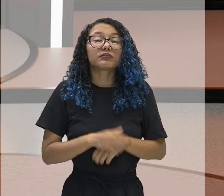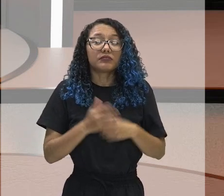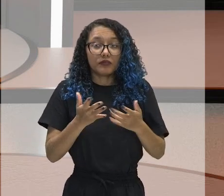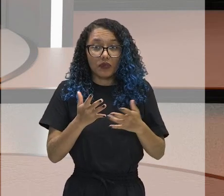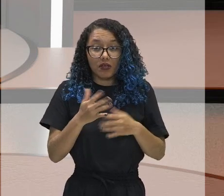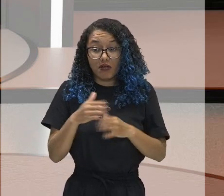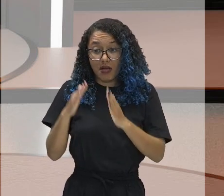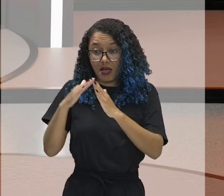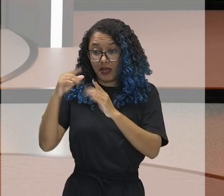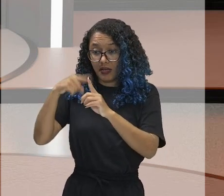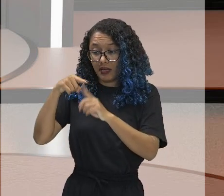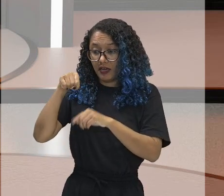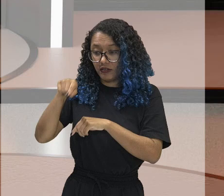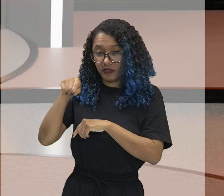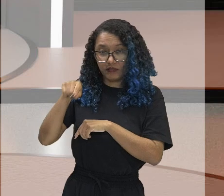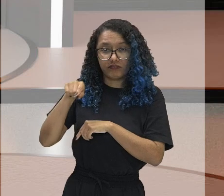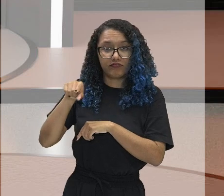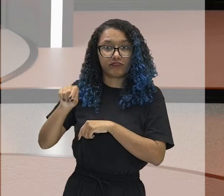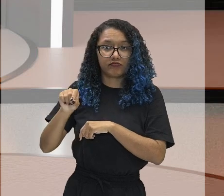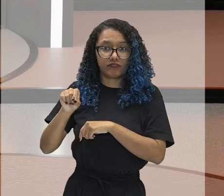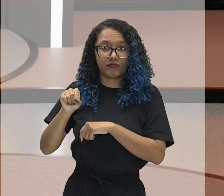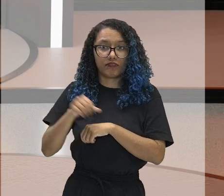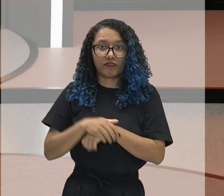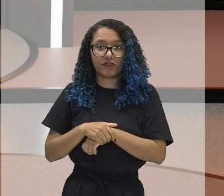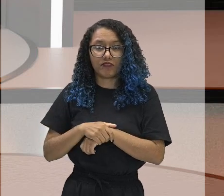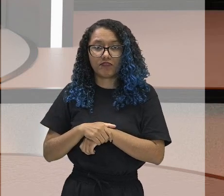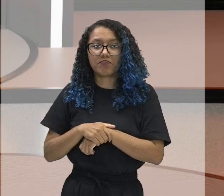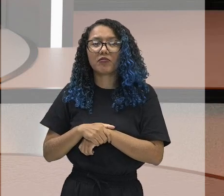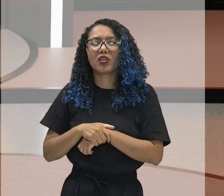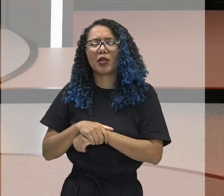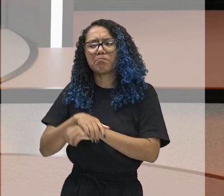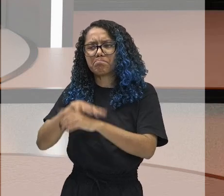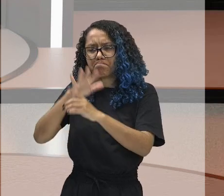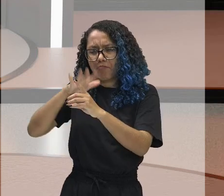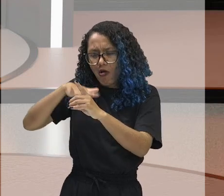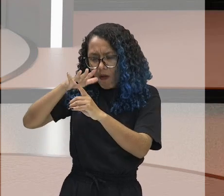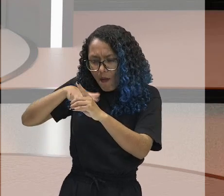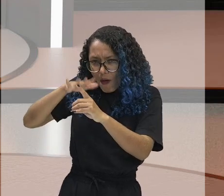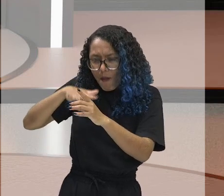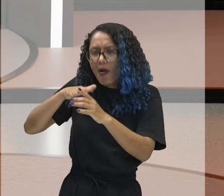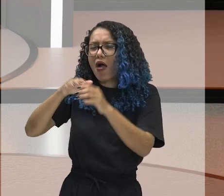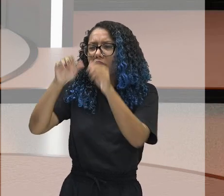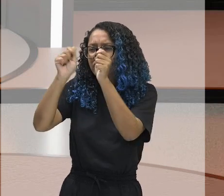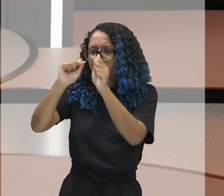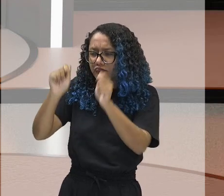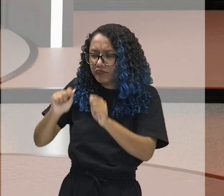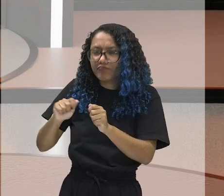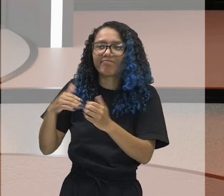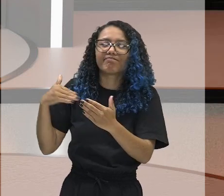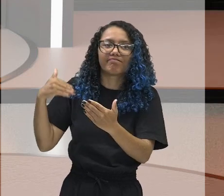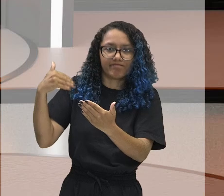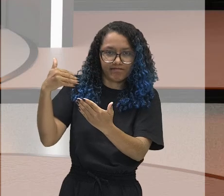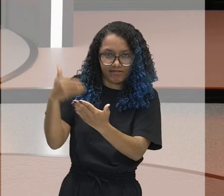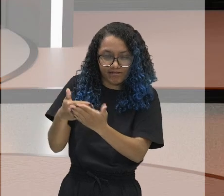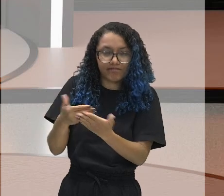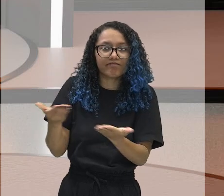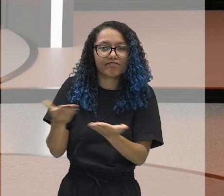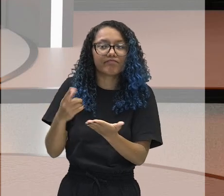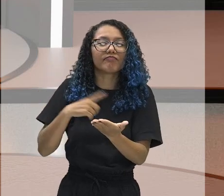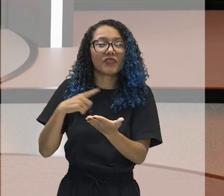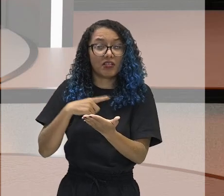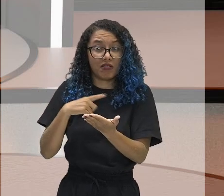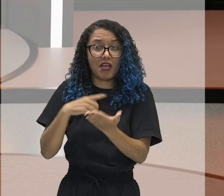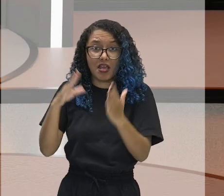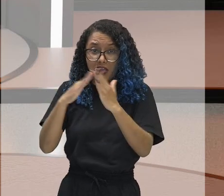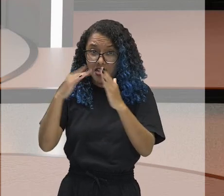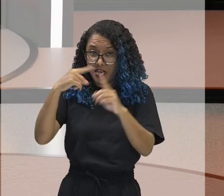Ocidente, cultuava as imagens, inclusive continua cultuando até os dias de hoje, é comum a gente ver nas igrejas católicas atualmente